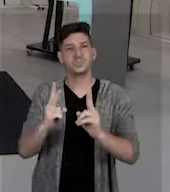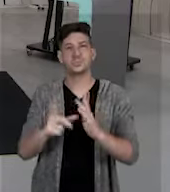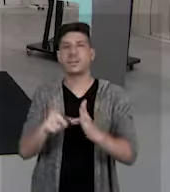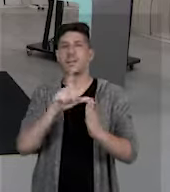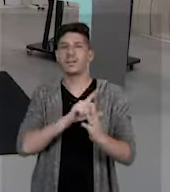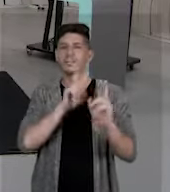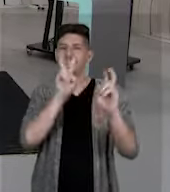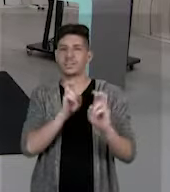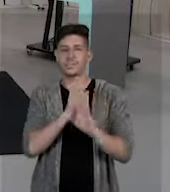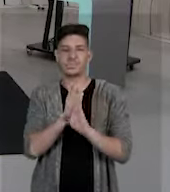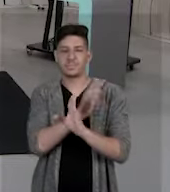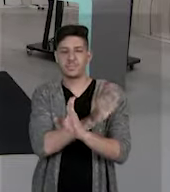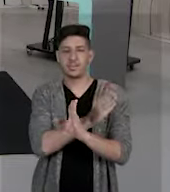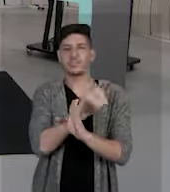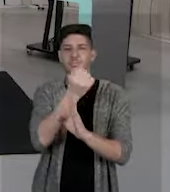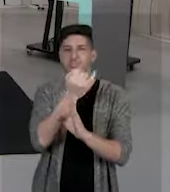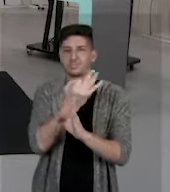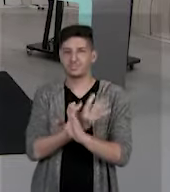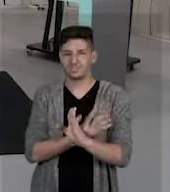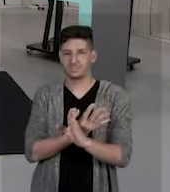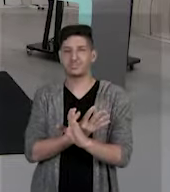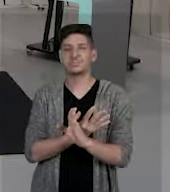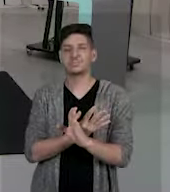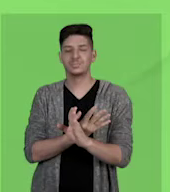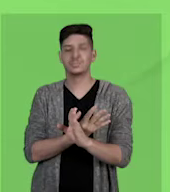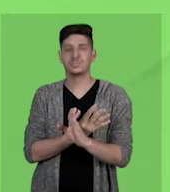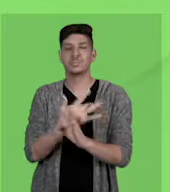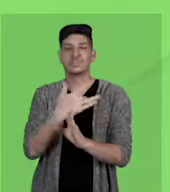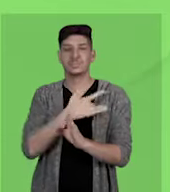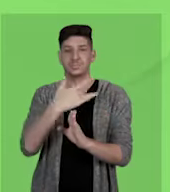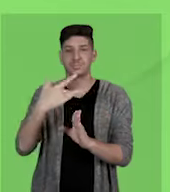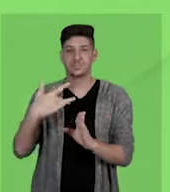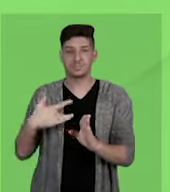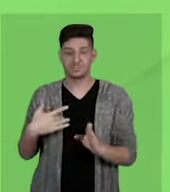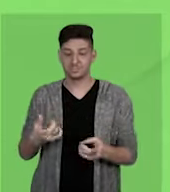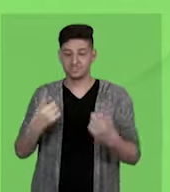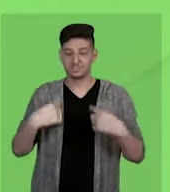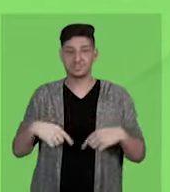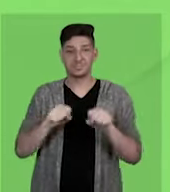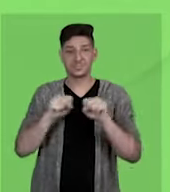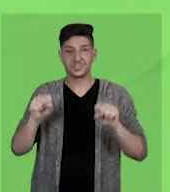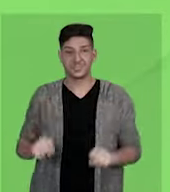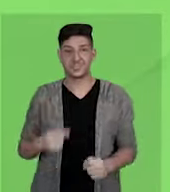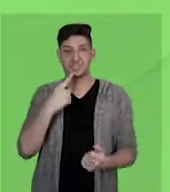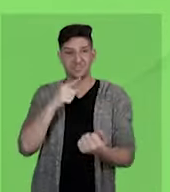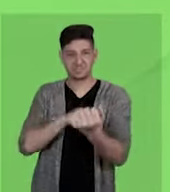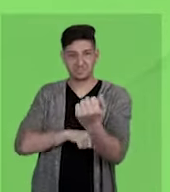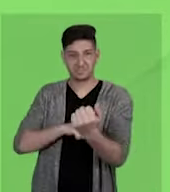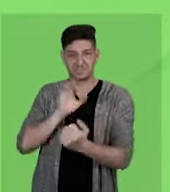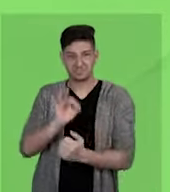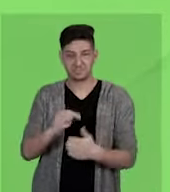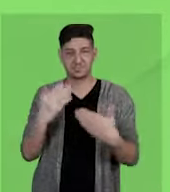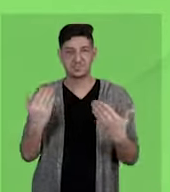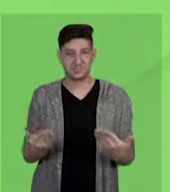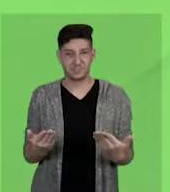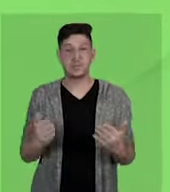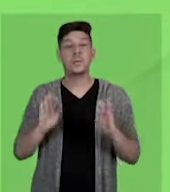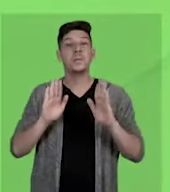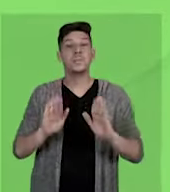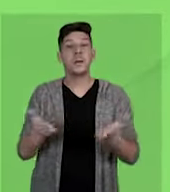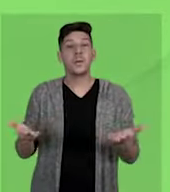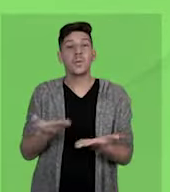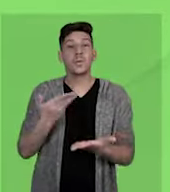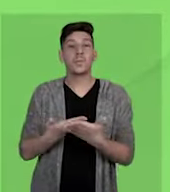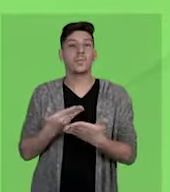havia iniciado a respeito da saúde do nosso sistema nervoso. No caso específico dessa aula, nós vamos